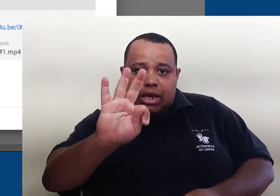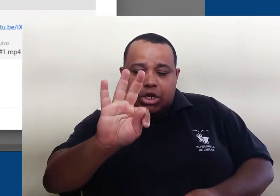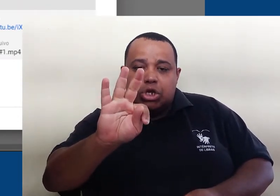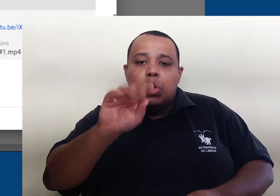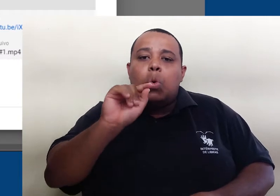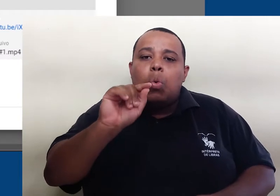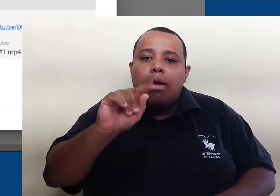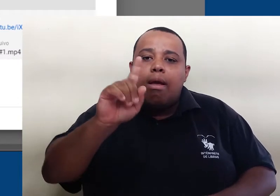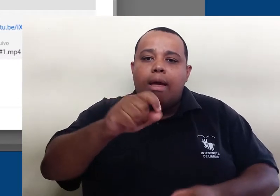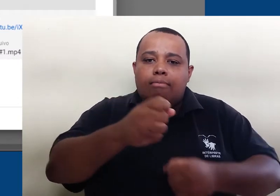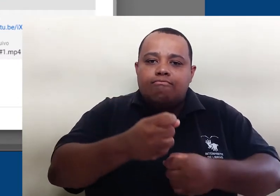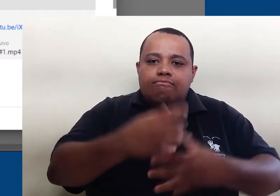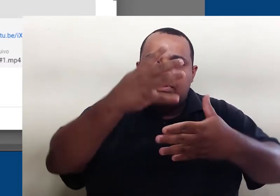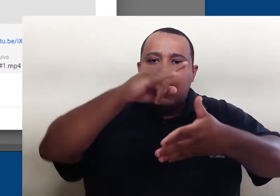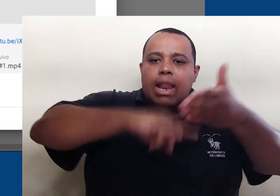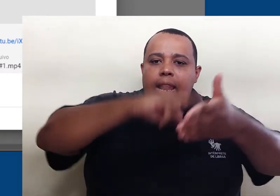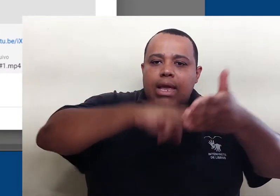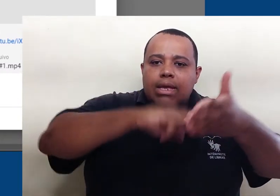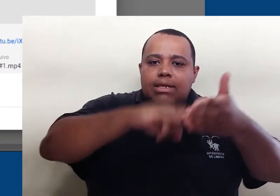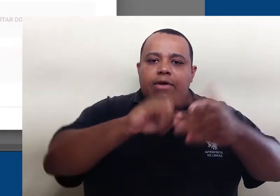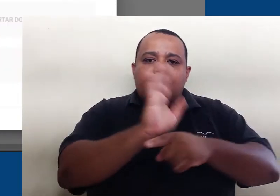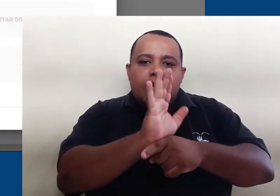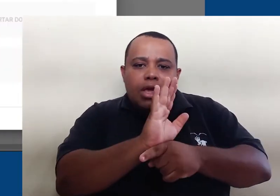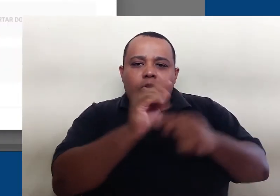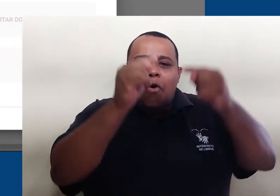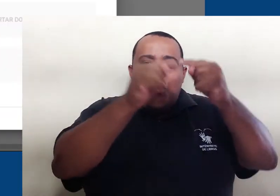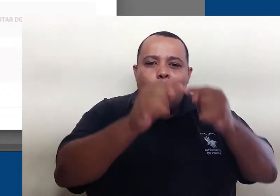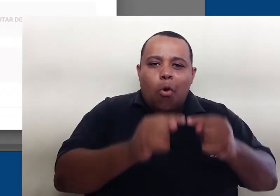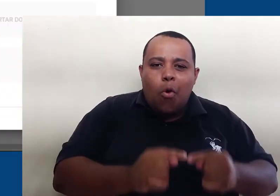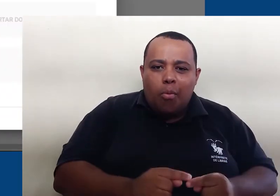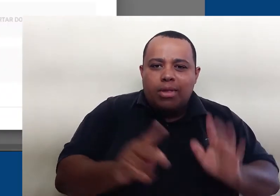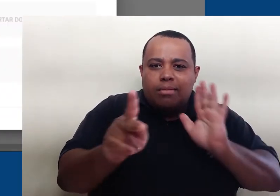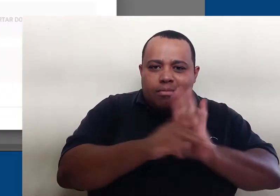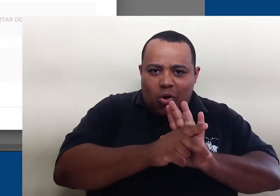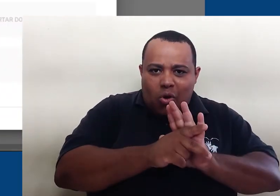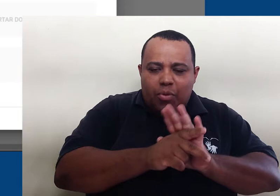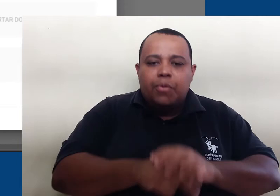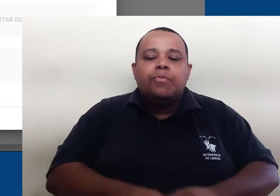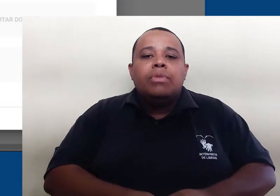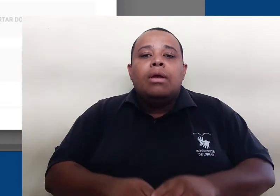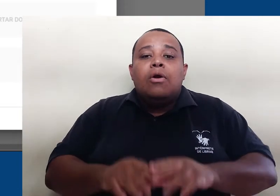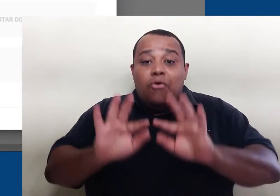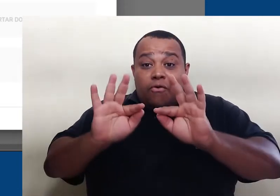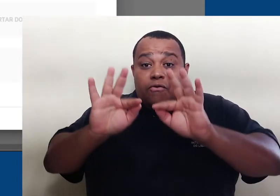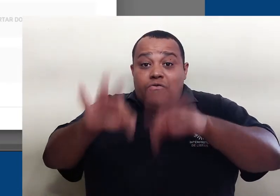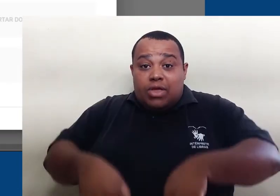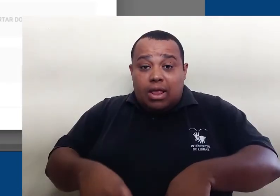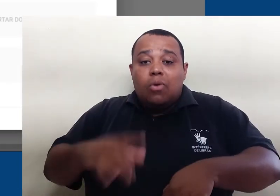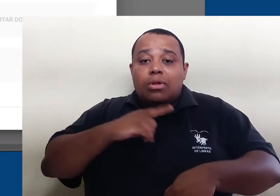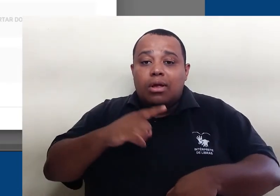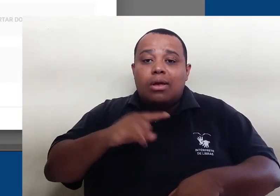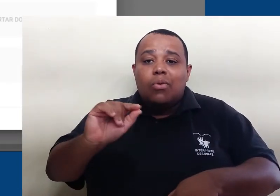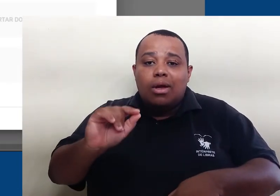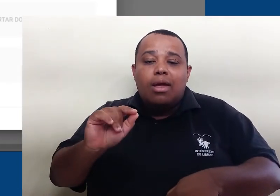turma por playlists, então aqui você consegue fazer isso. Essa aba de tela final eu acho que é um pouco avançada, mas para quem quiser explorar um pouco, nessa segunda aba a